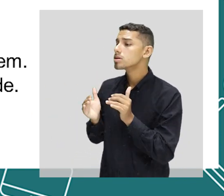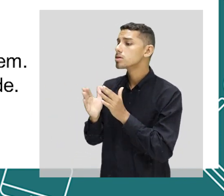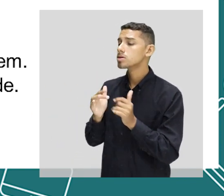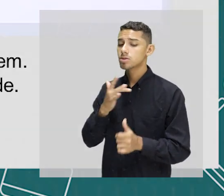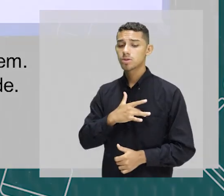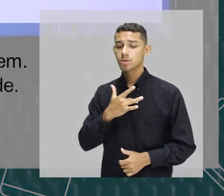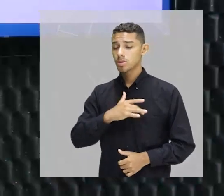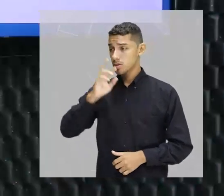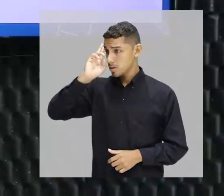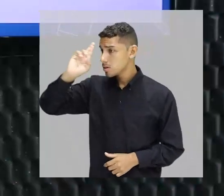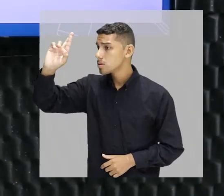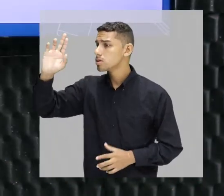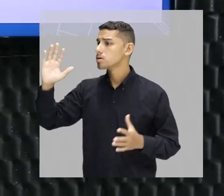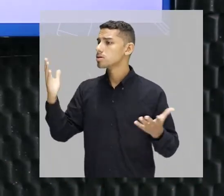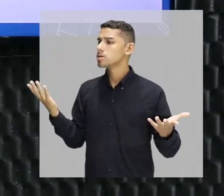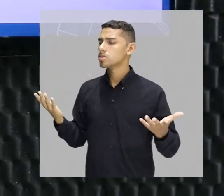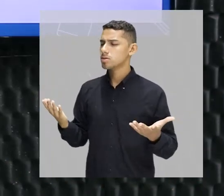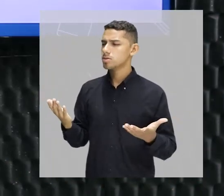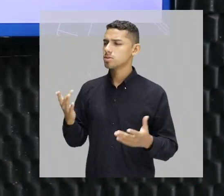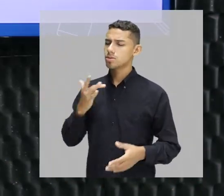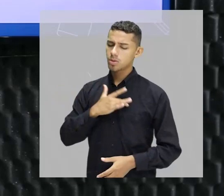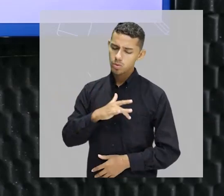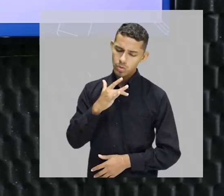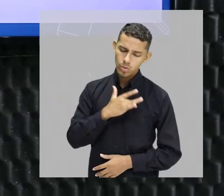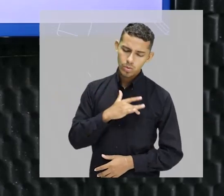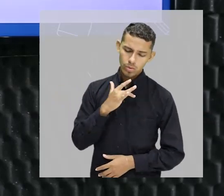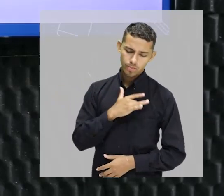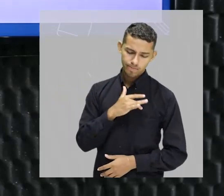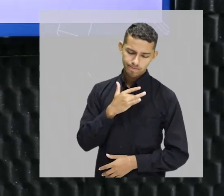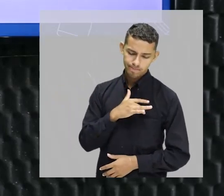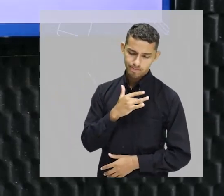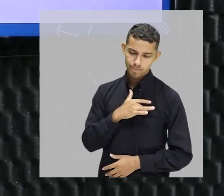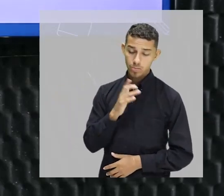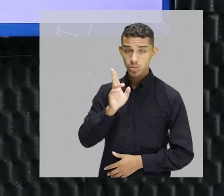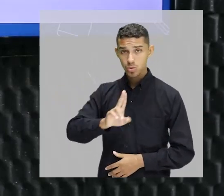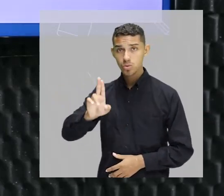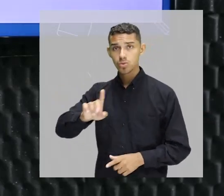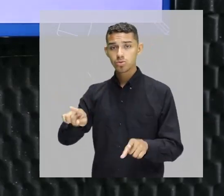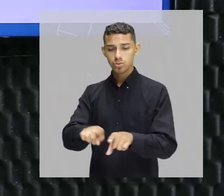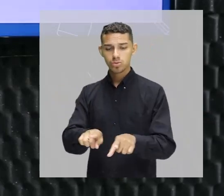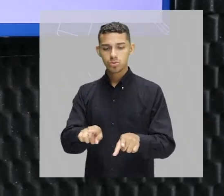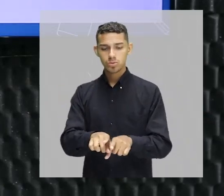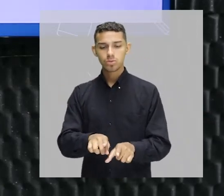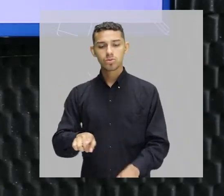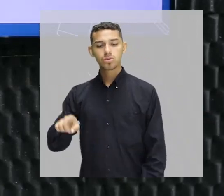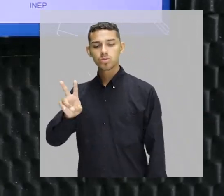ó Senhor, tem piedade, né? Ele vai fazendo o uso também do vocativo.